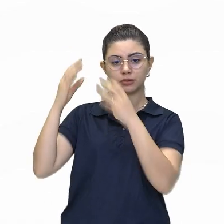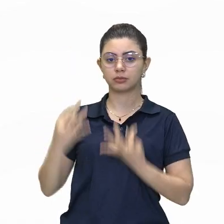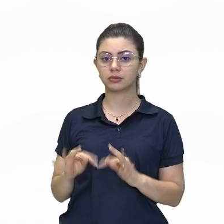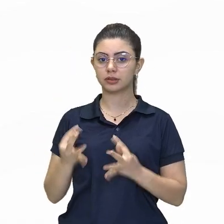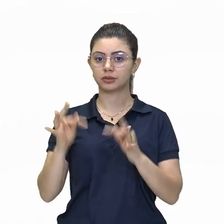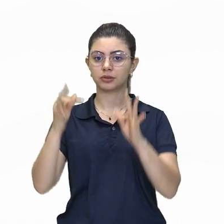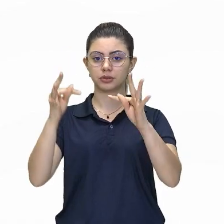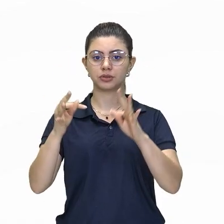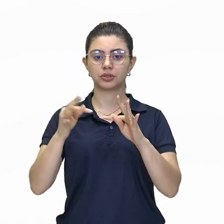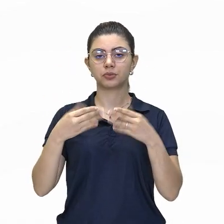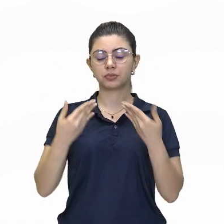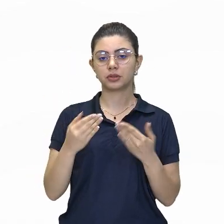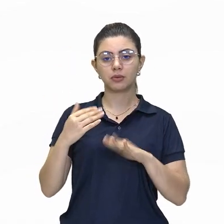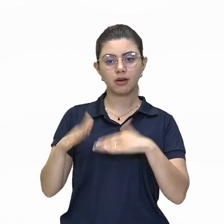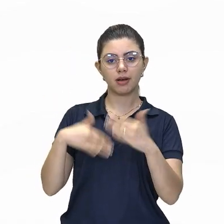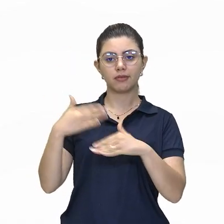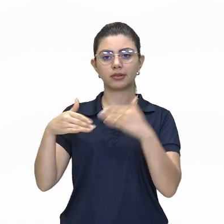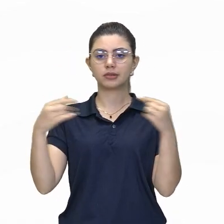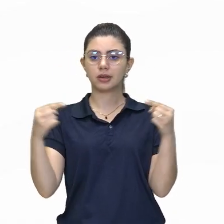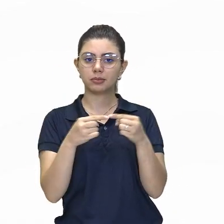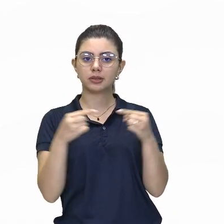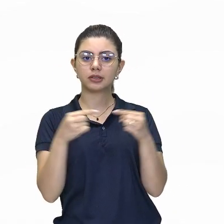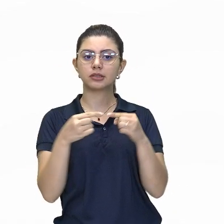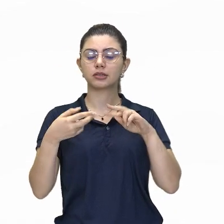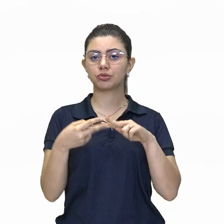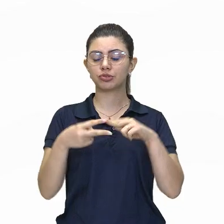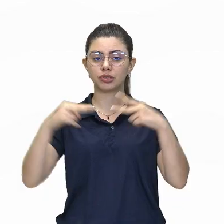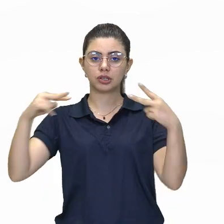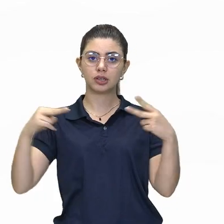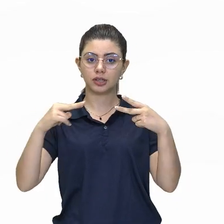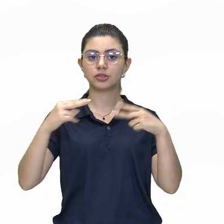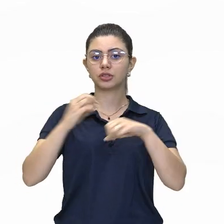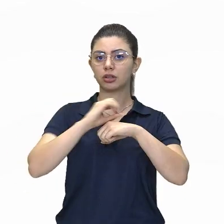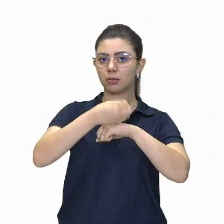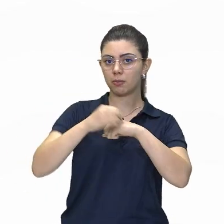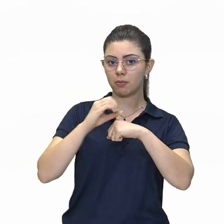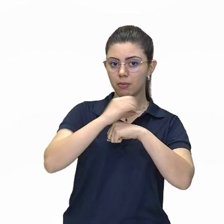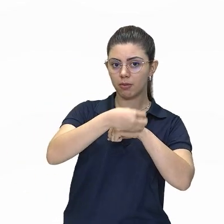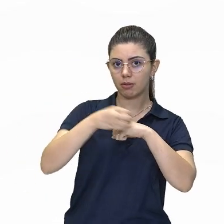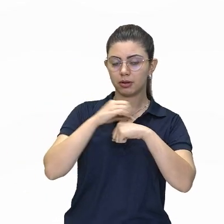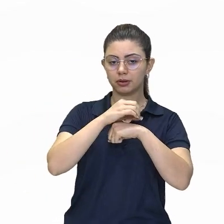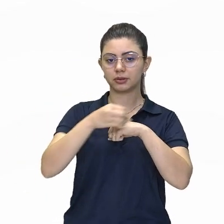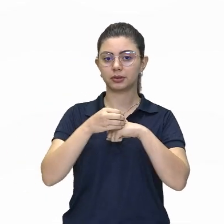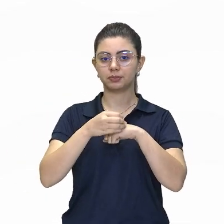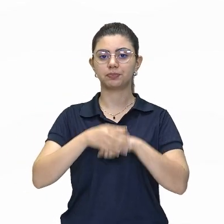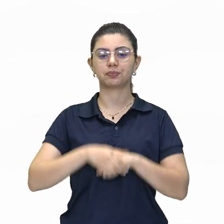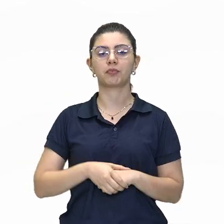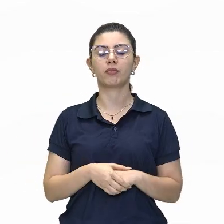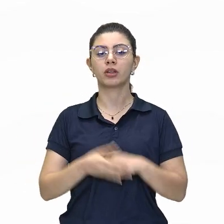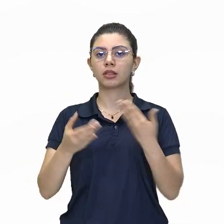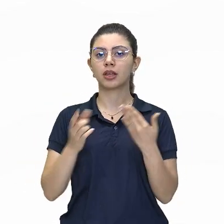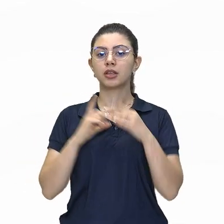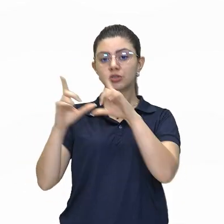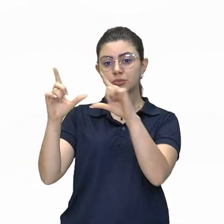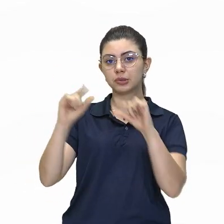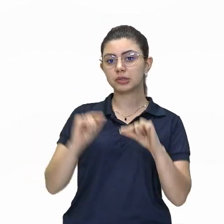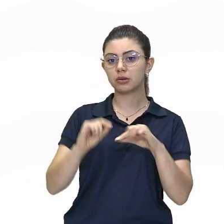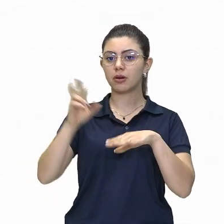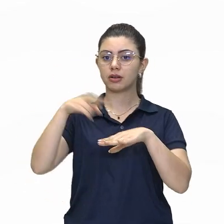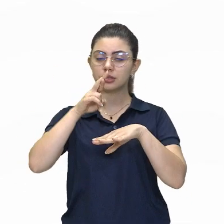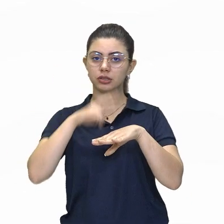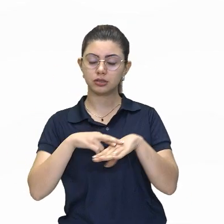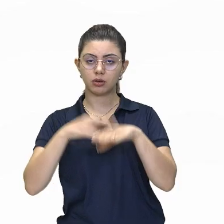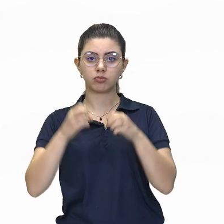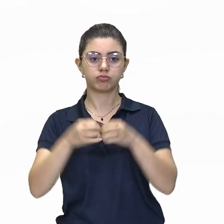neurotecnologias, avanços e aplicações da genética molecular, decaimento radioativo e